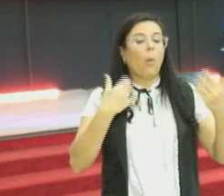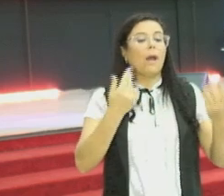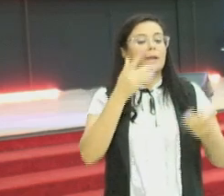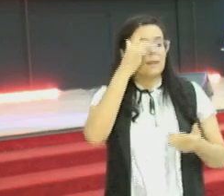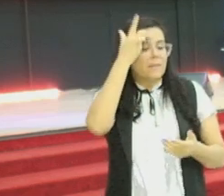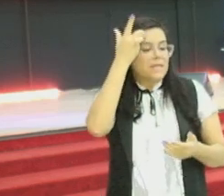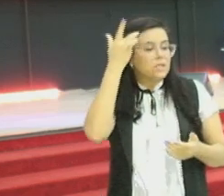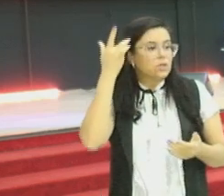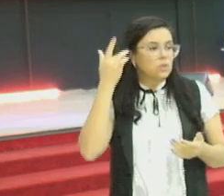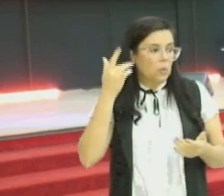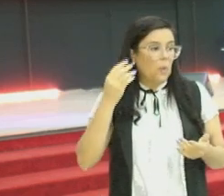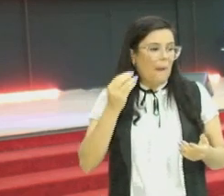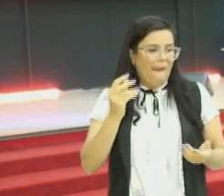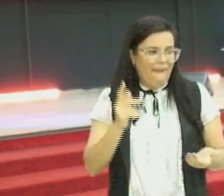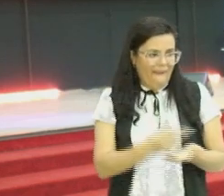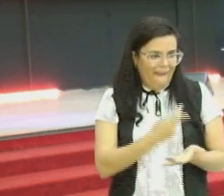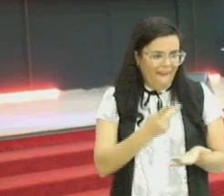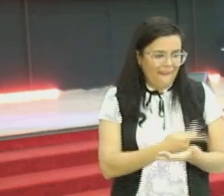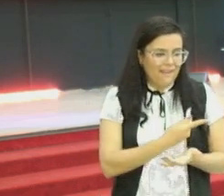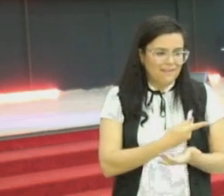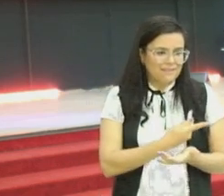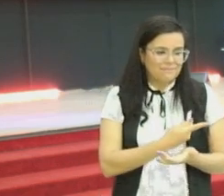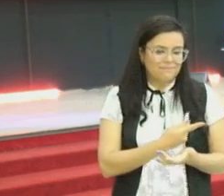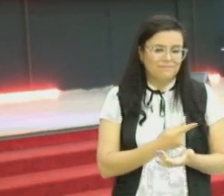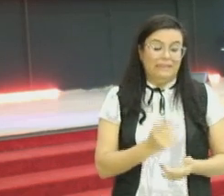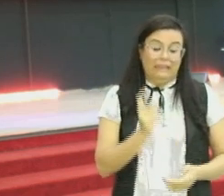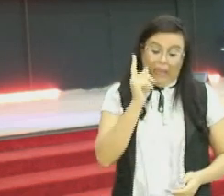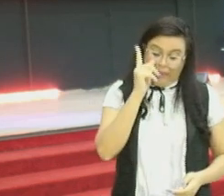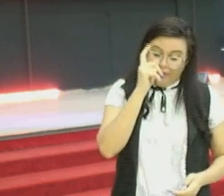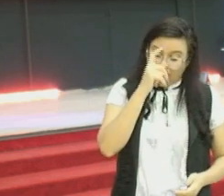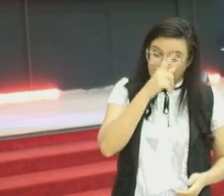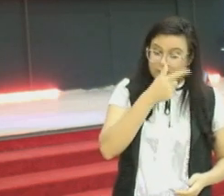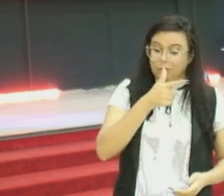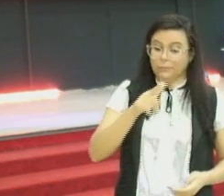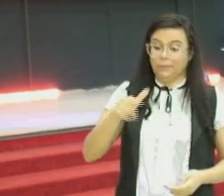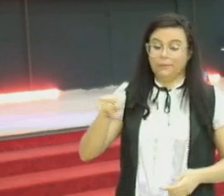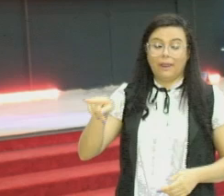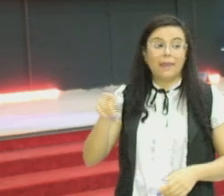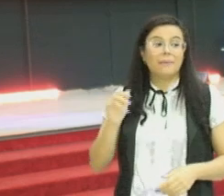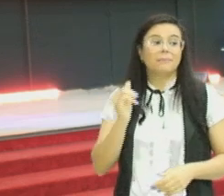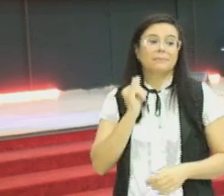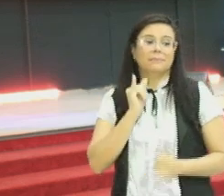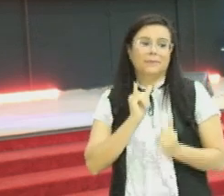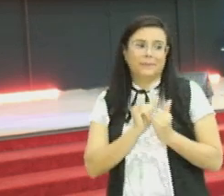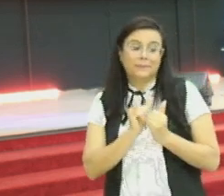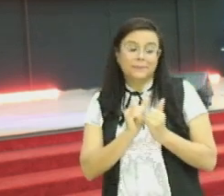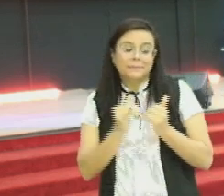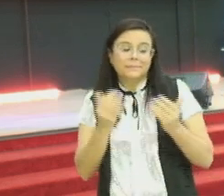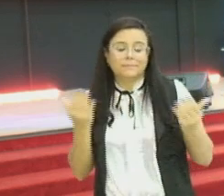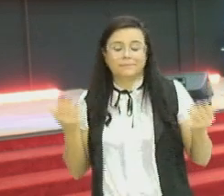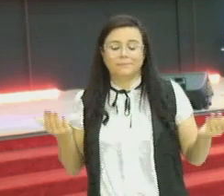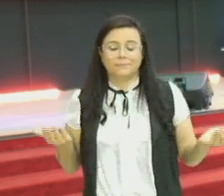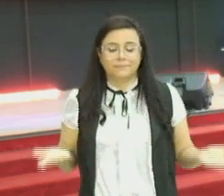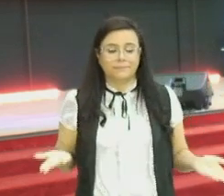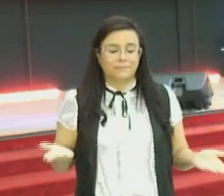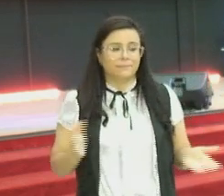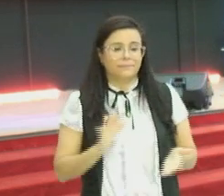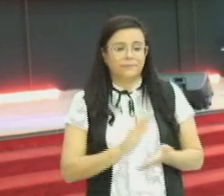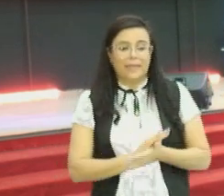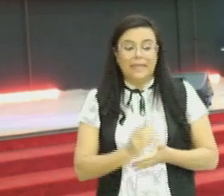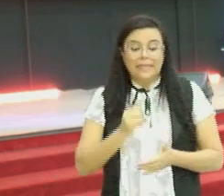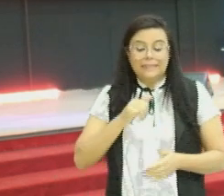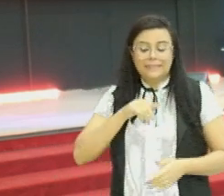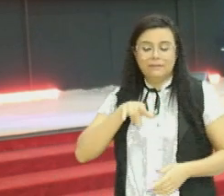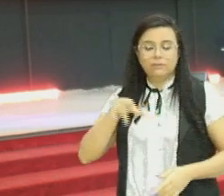Se você for pedir perdão todo orgulhoso, toda orgulhosa, com o nariz empinado, talvez você vai ferir mais a